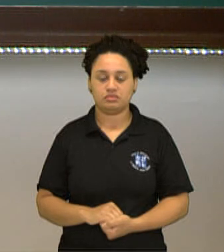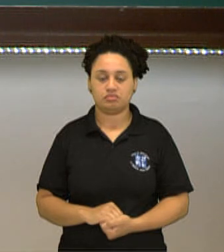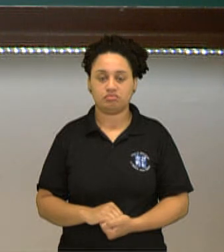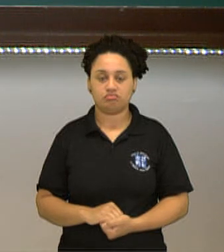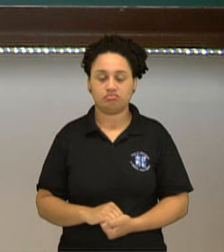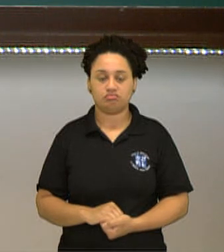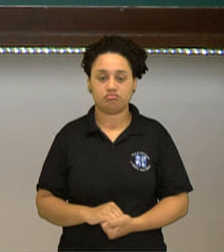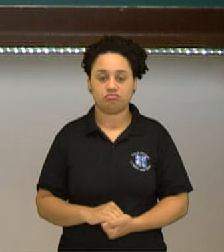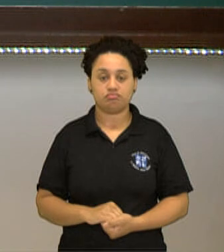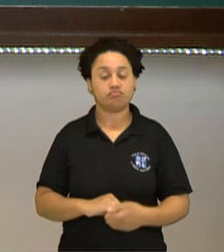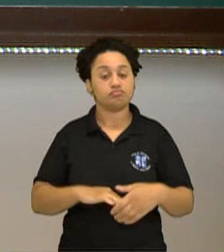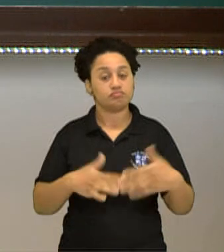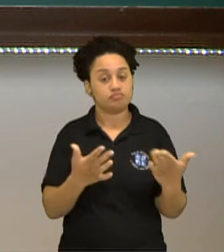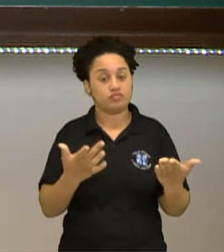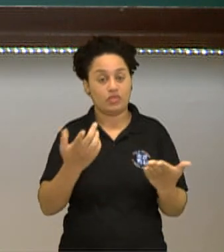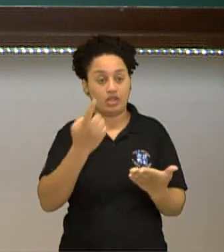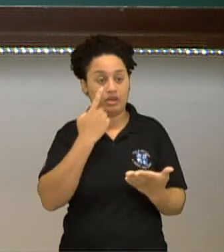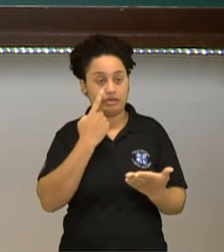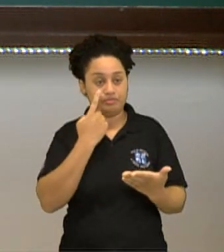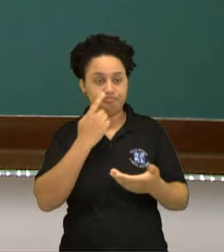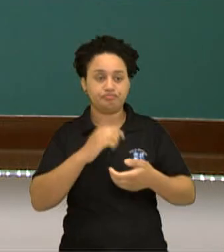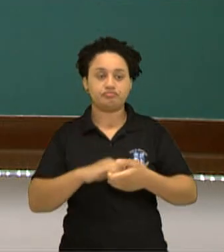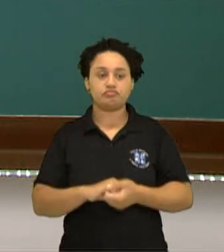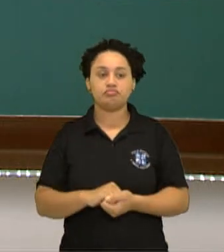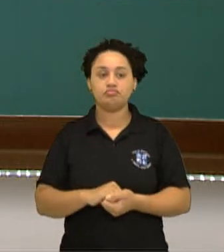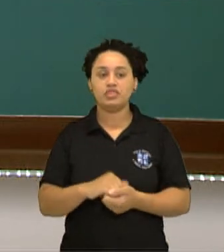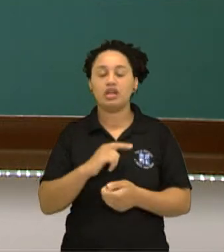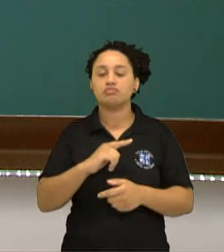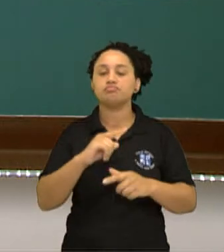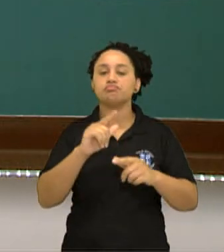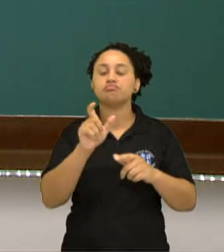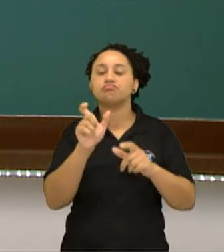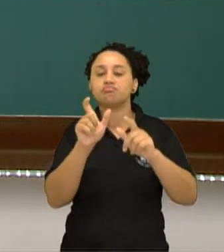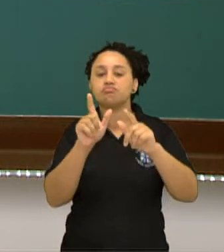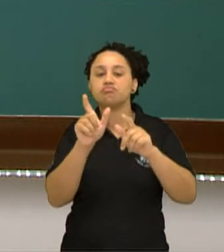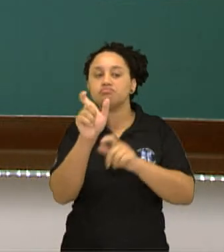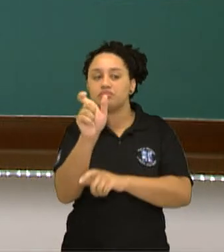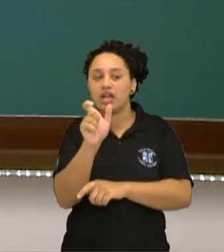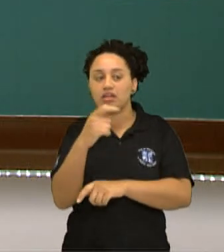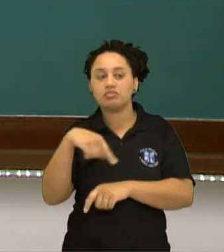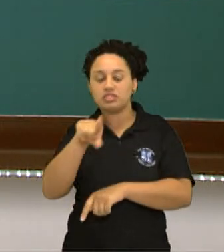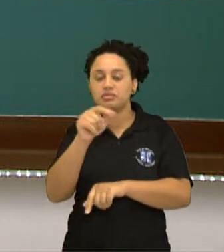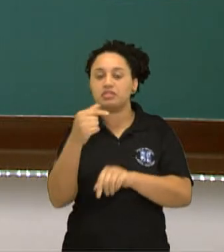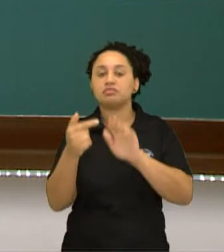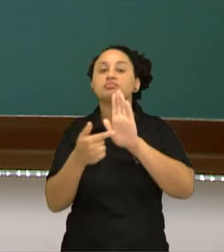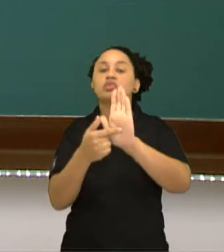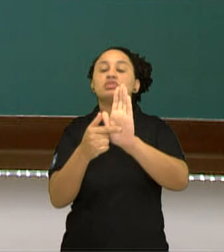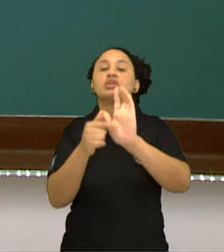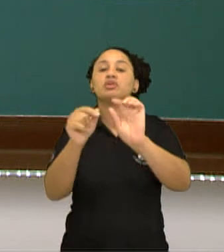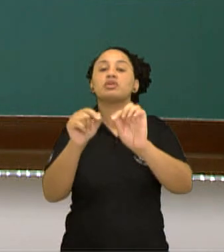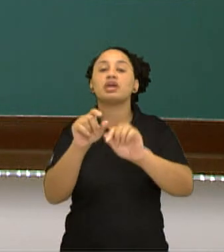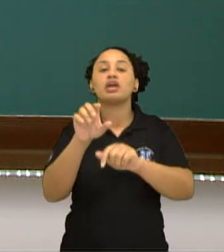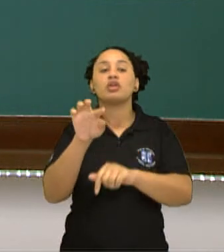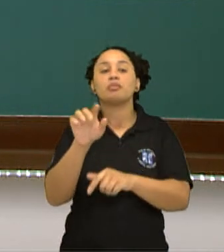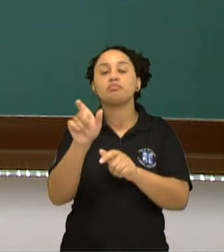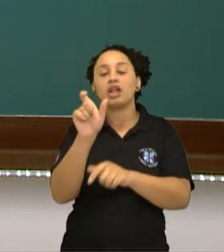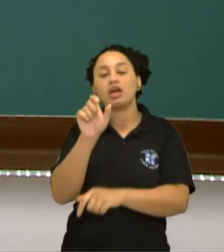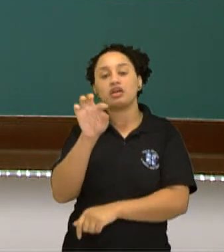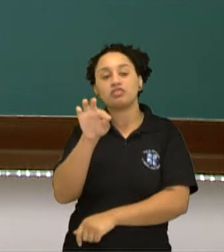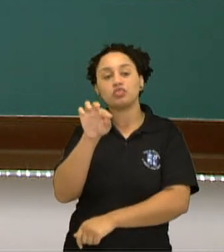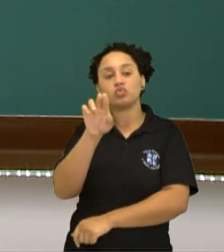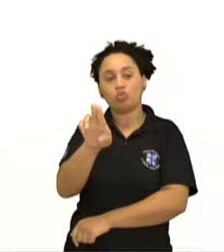Então, a ver, as palavras aí que vocês teriam que destacar é a palavra tu,